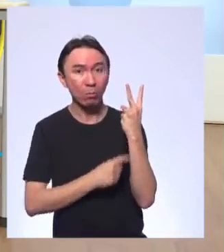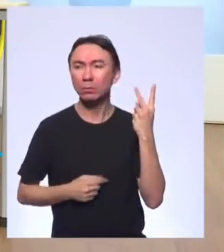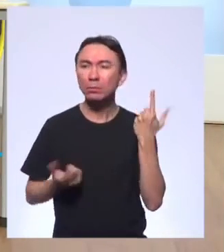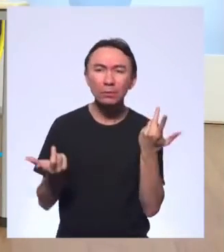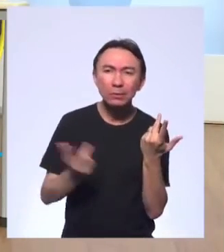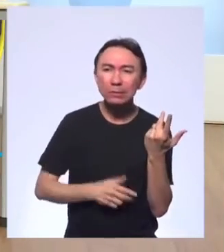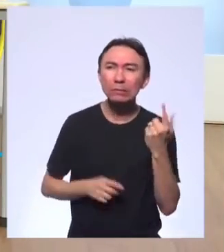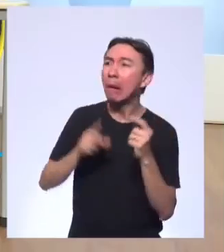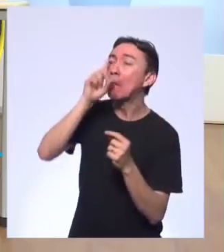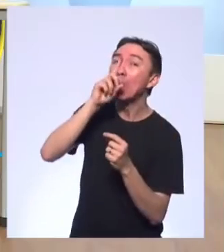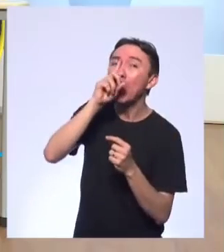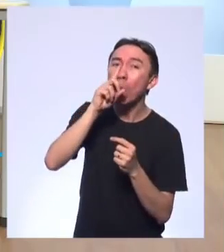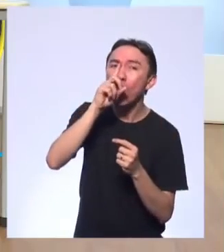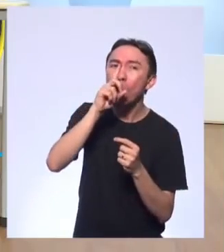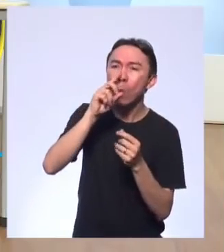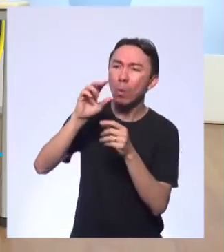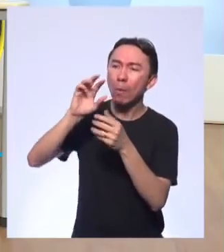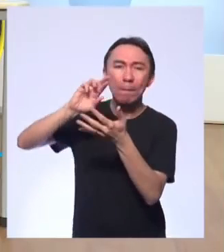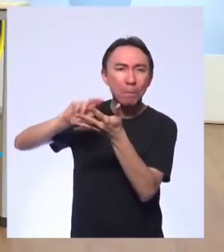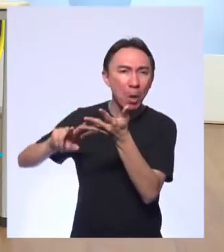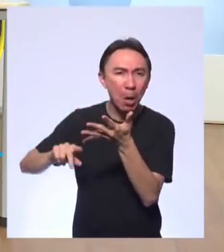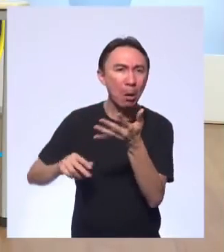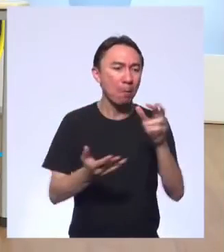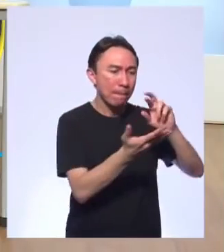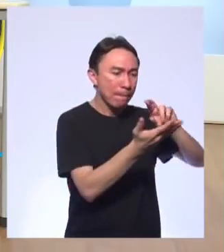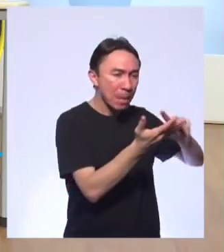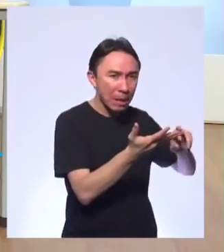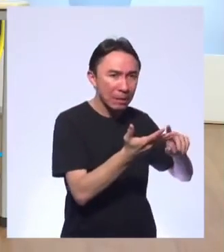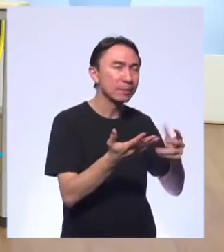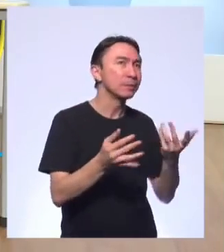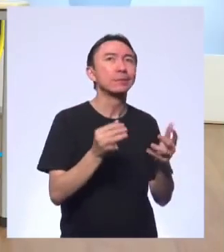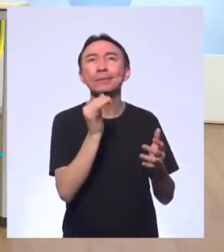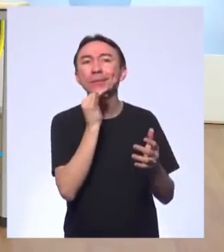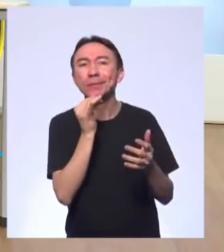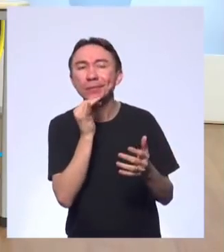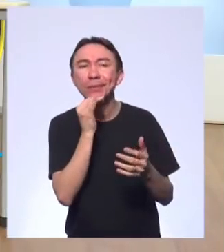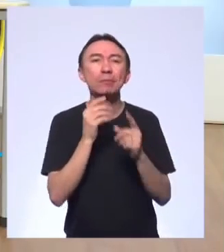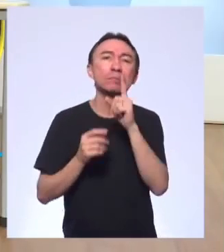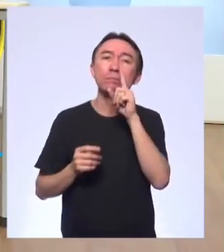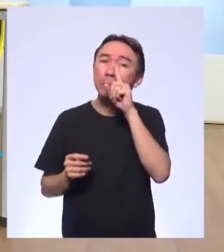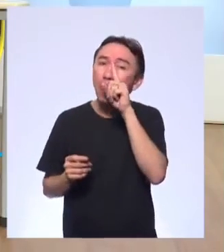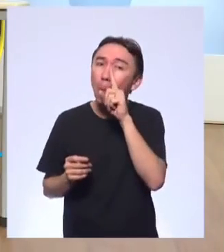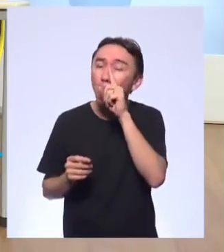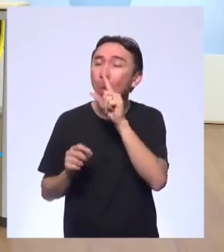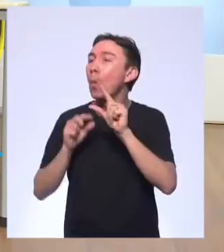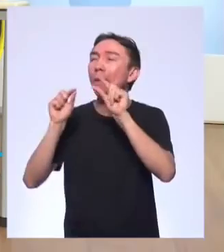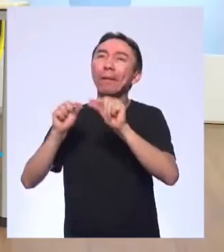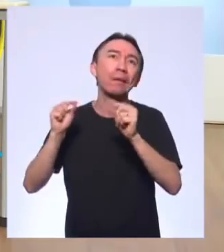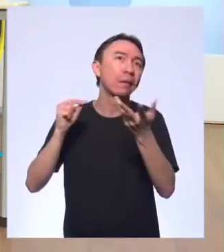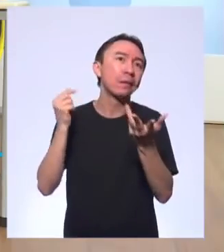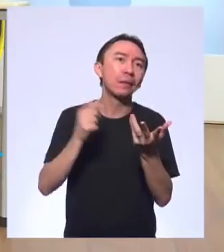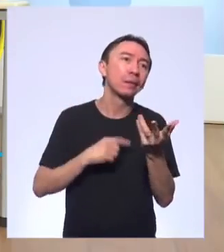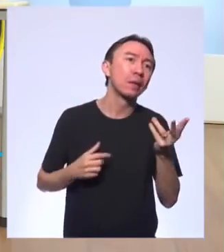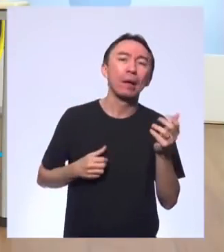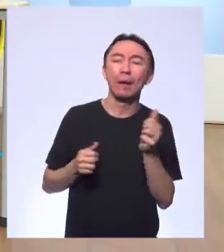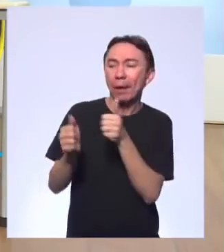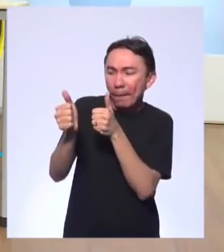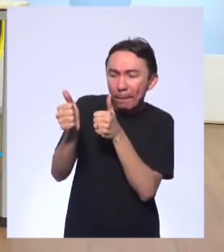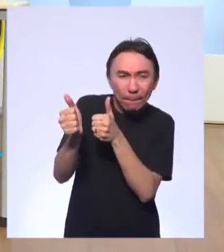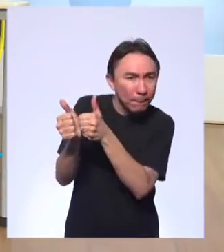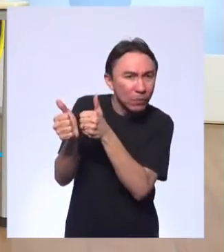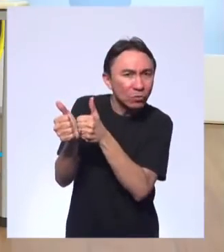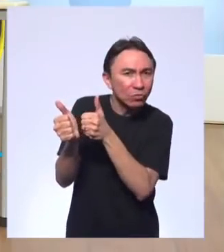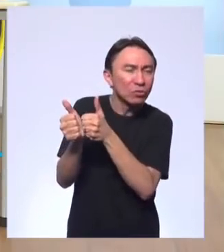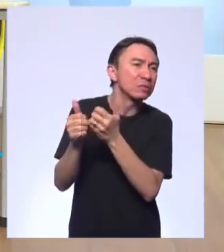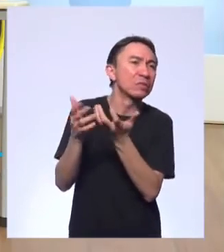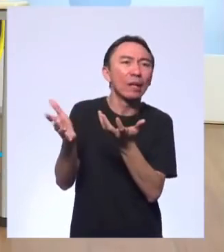estão ligados ao quê? De repente, o indivíduo está próximo de uma região onde ele tem